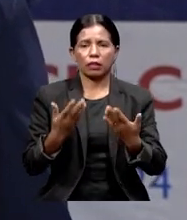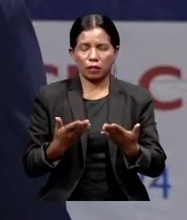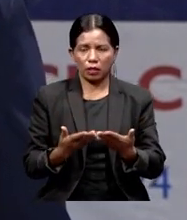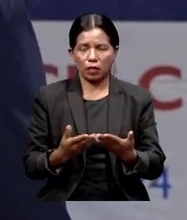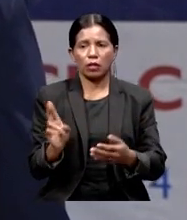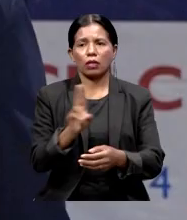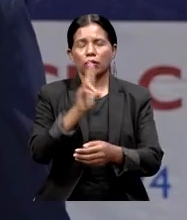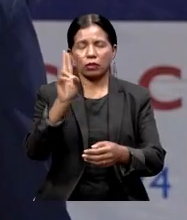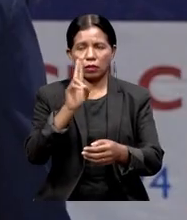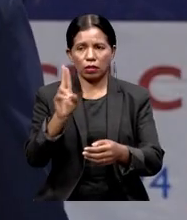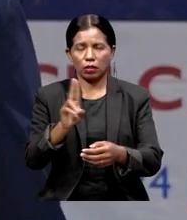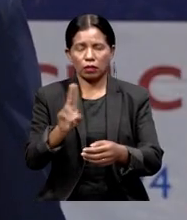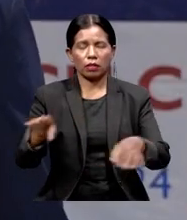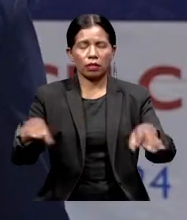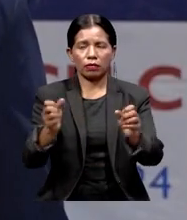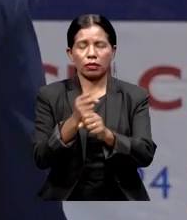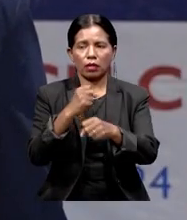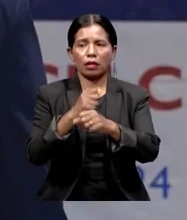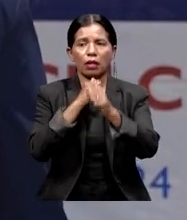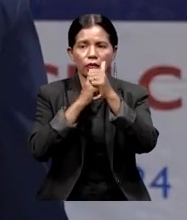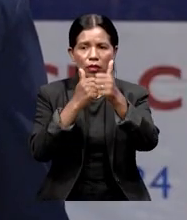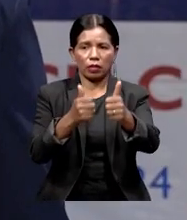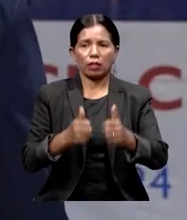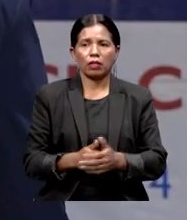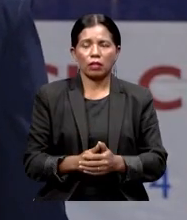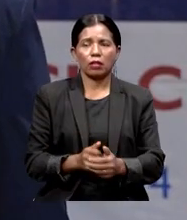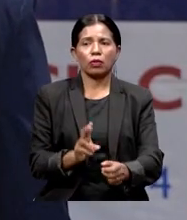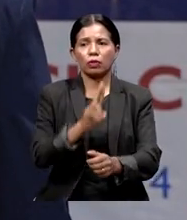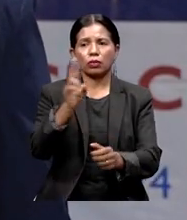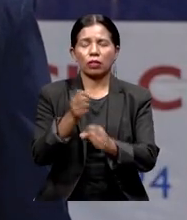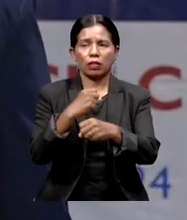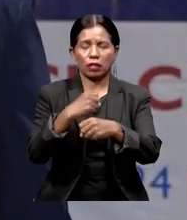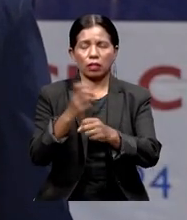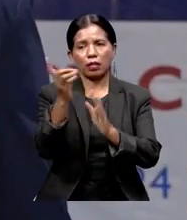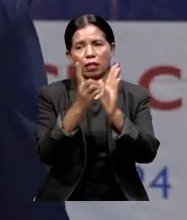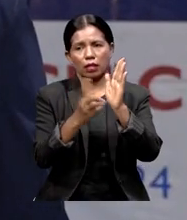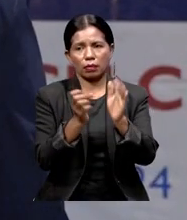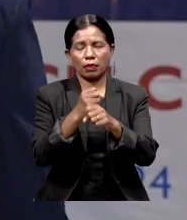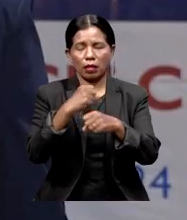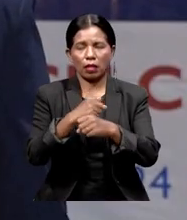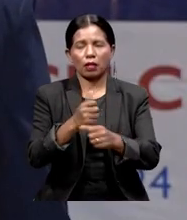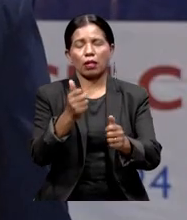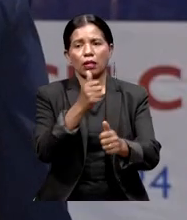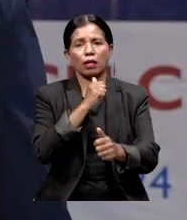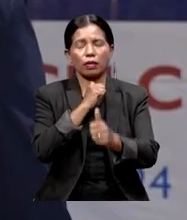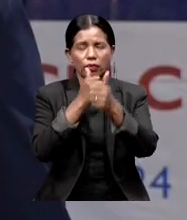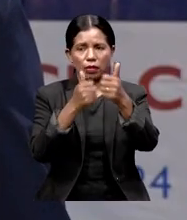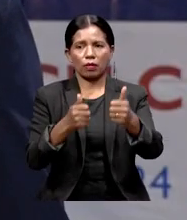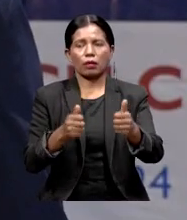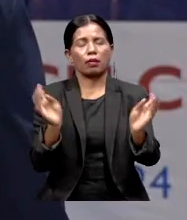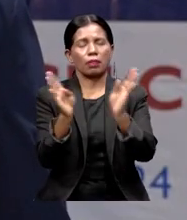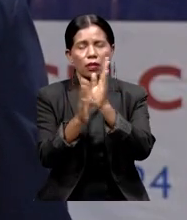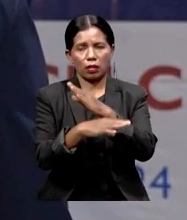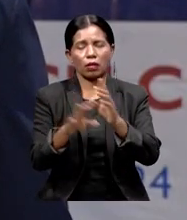usa evidence-based advocacy, usa dados para a advocacia. E dentro da Tunune, belezai